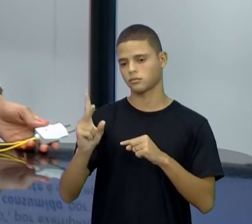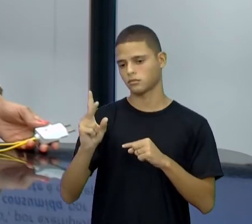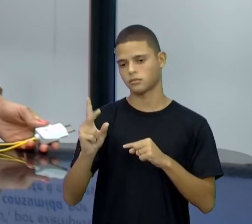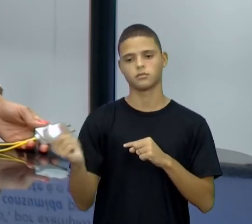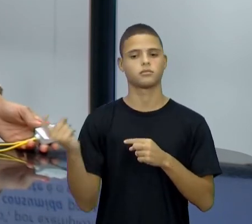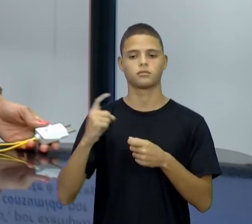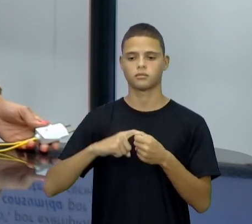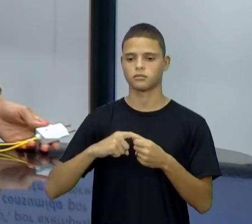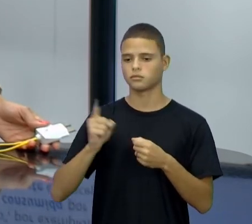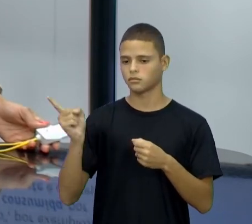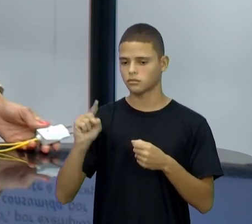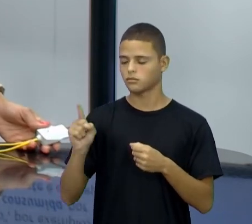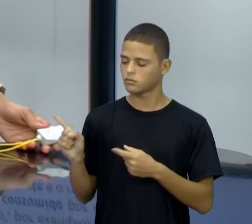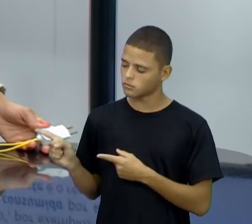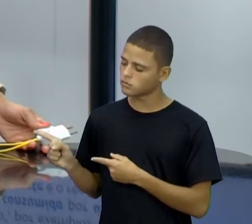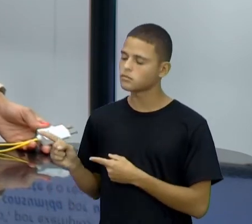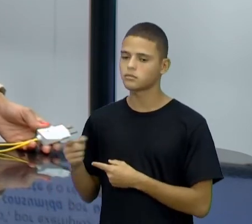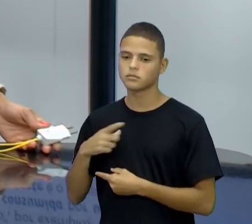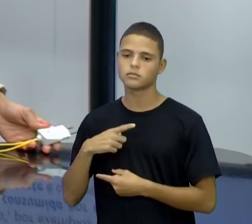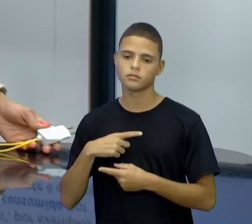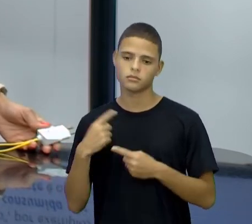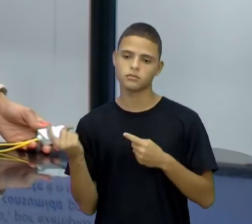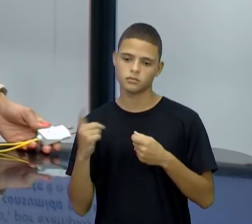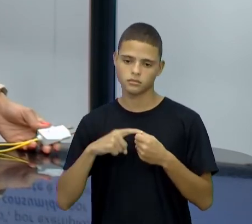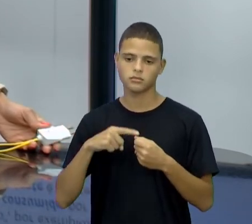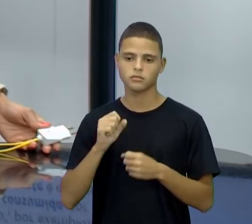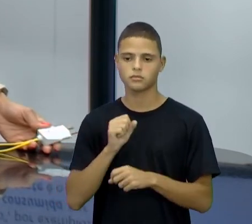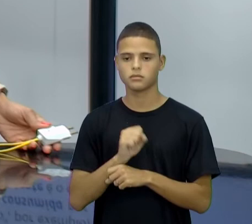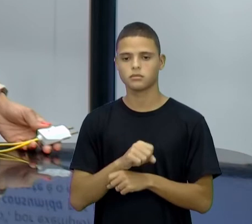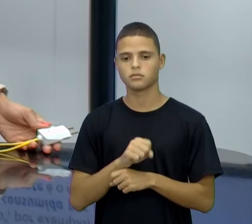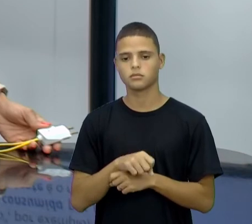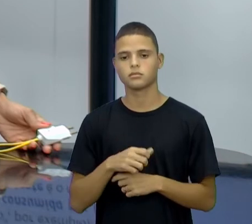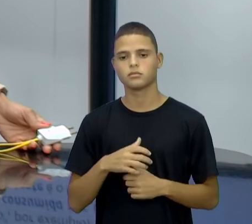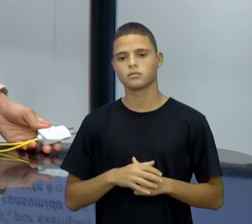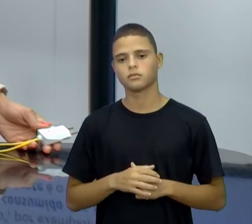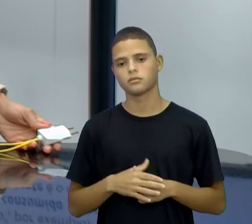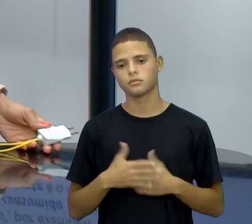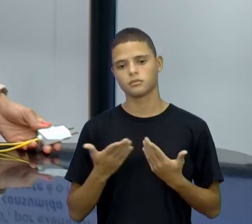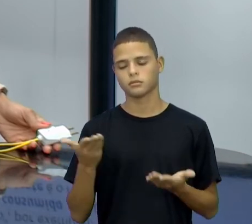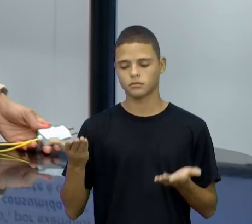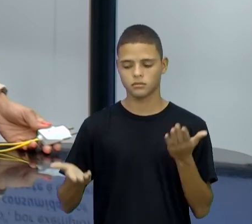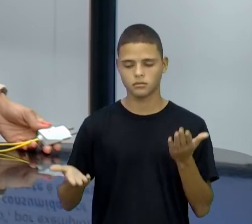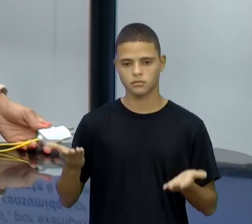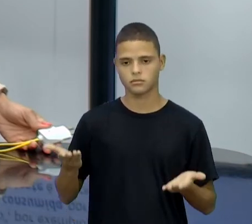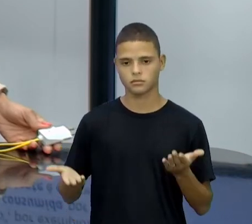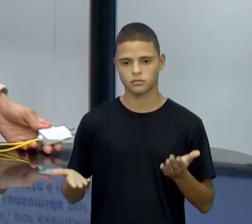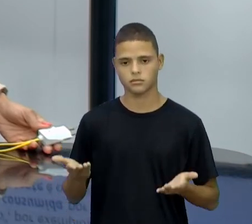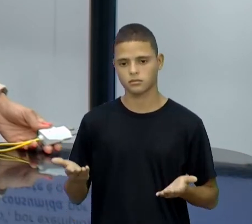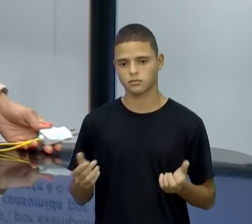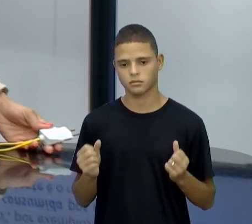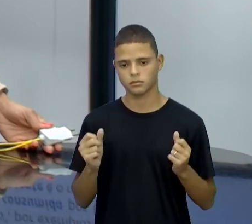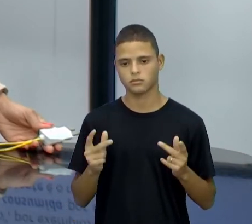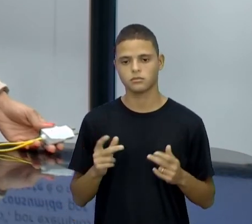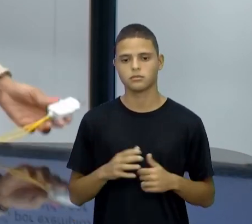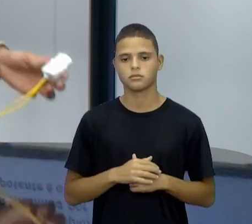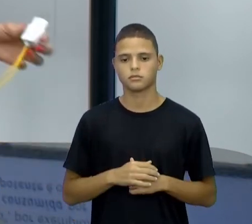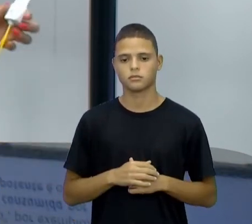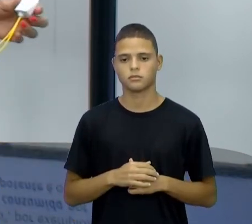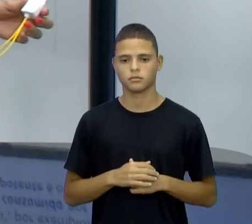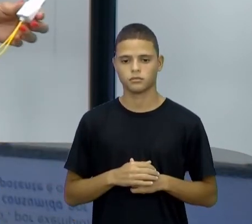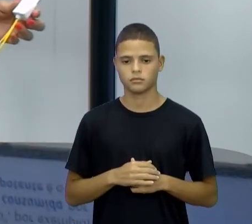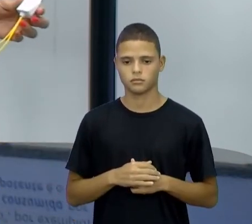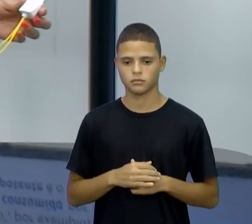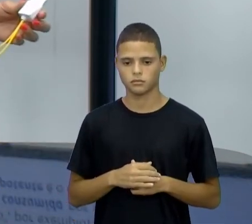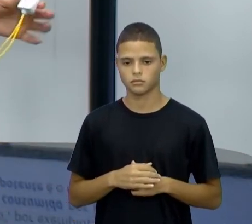mesmo sentido até acabar, né, ou até regularizar, equilibrar essas cargas aí, tá bom? Então, neste